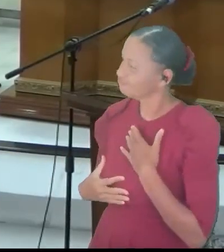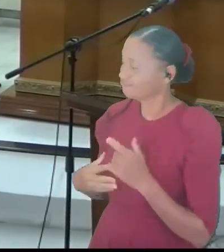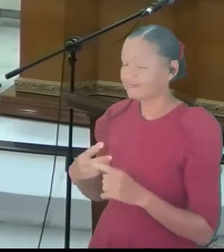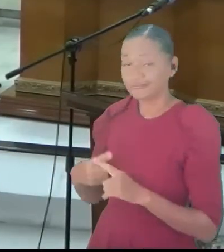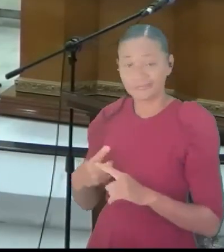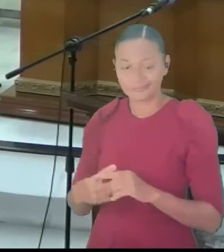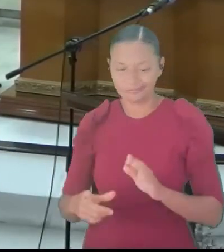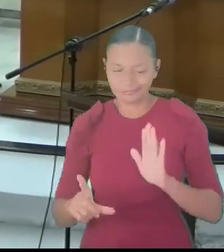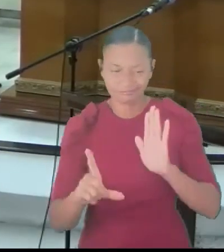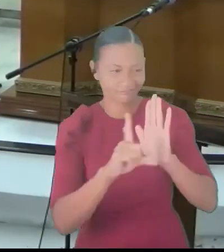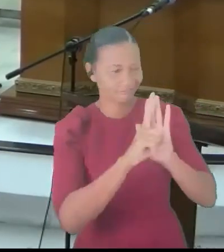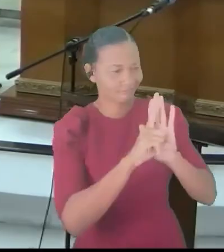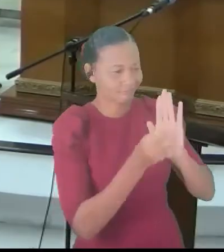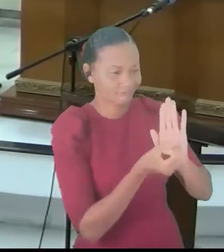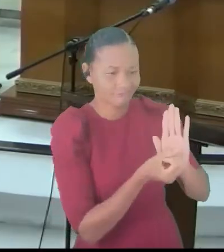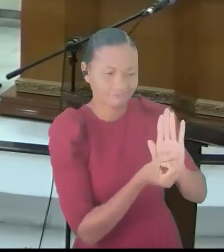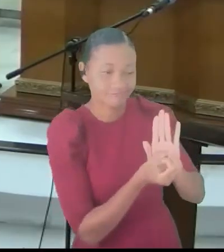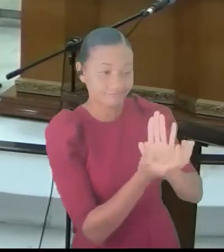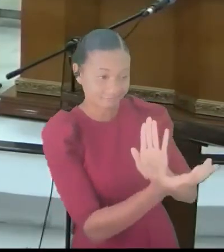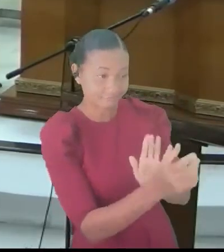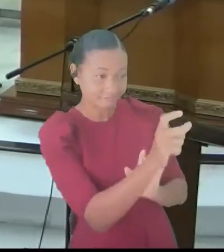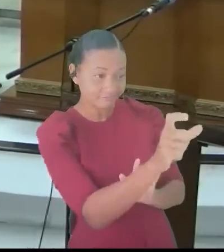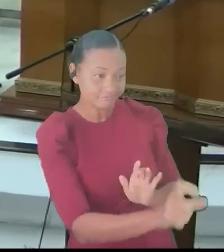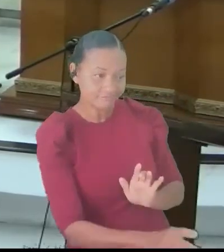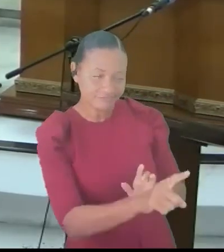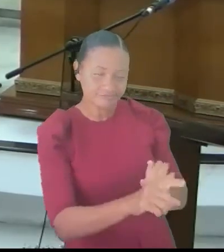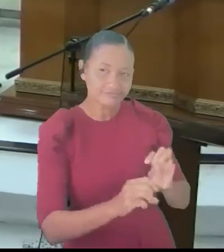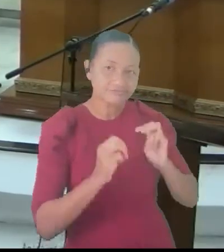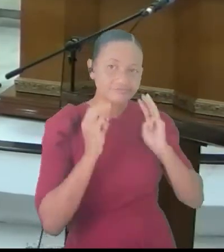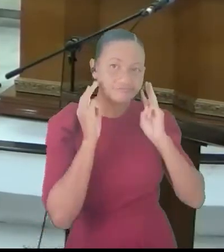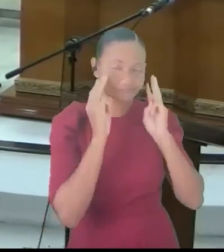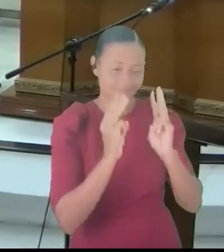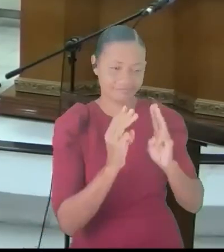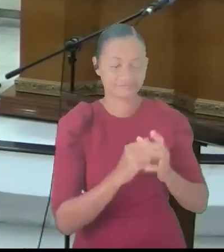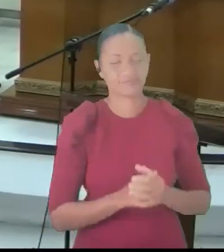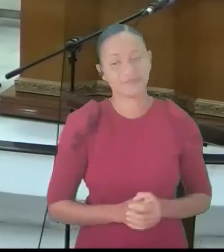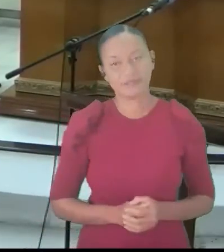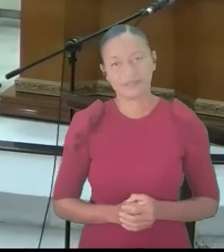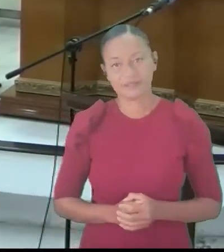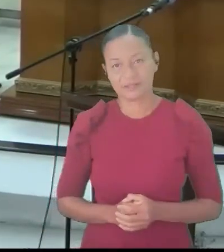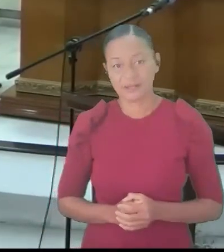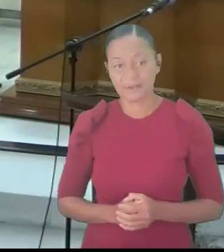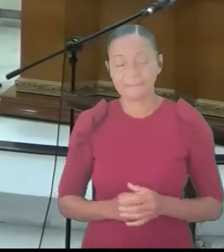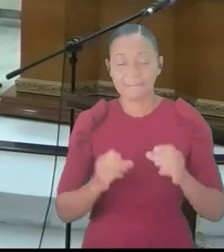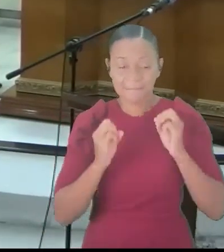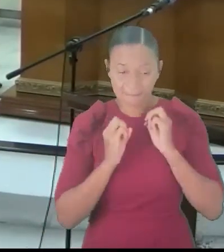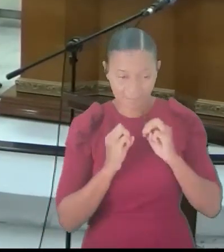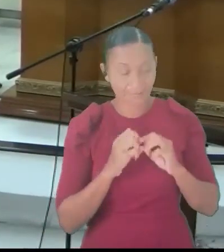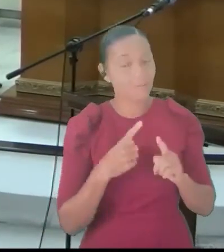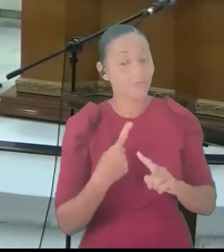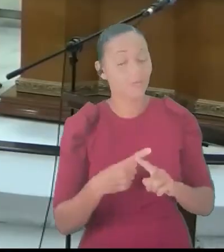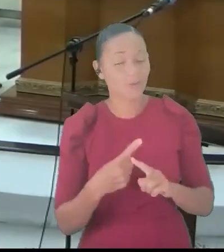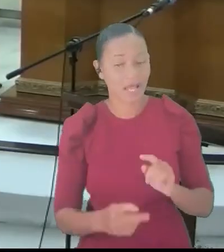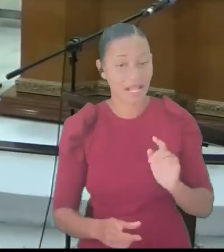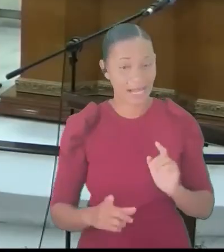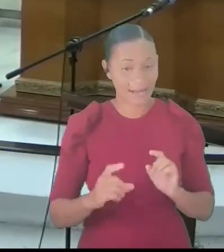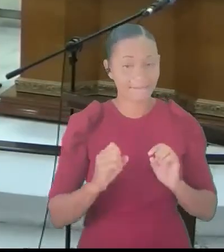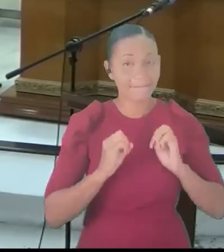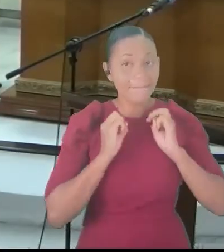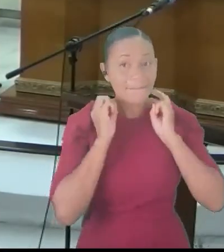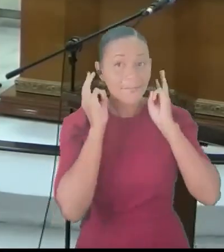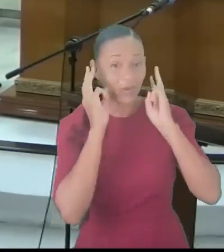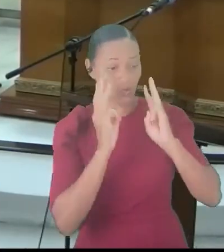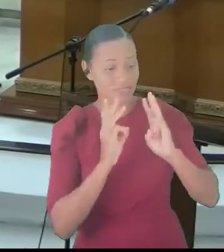lei foi dada a Moisés. Não, foi dada por Moisés. Porque a lei foi dada